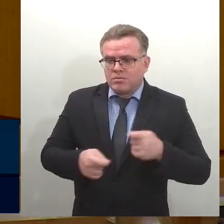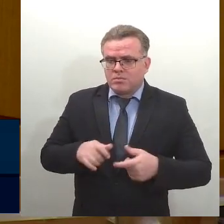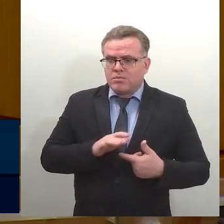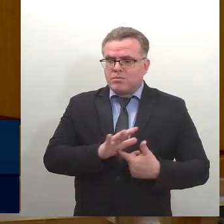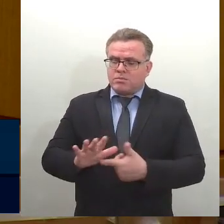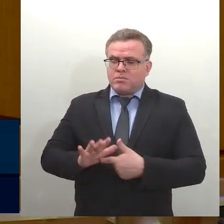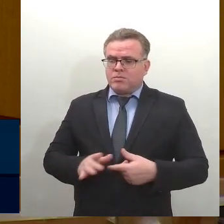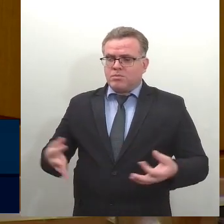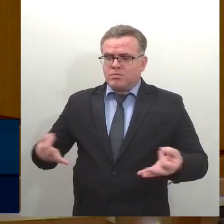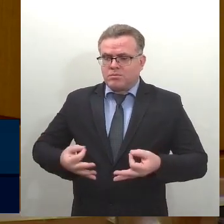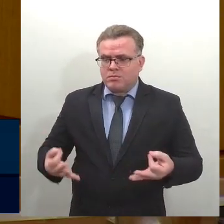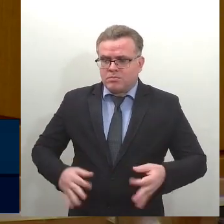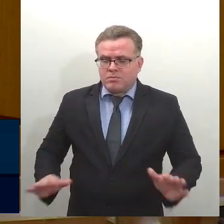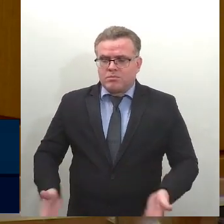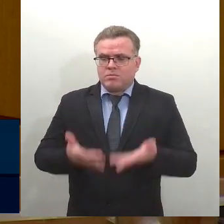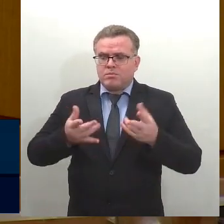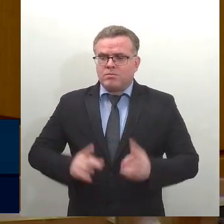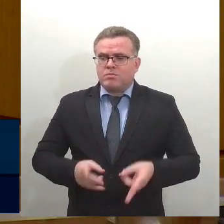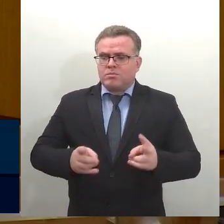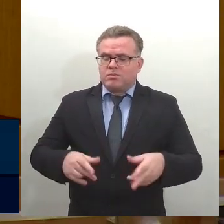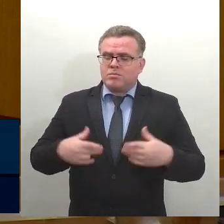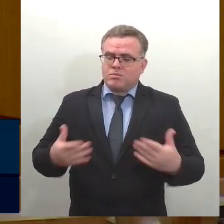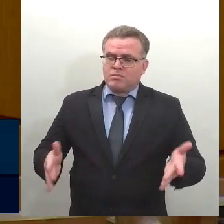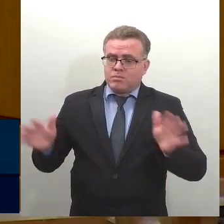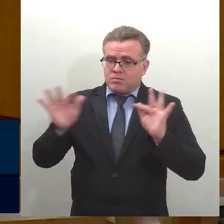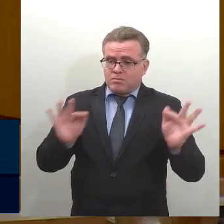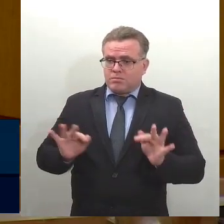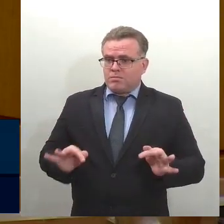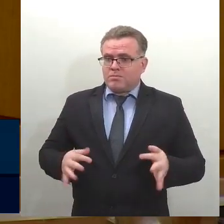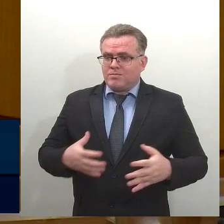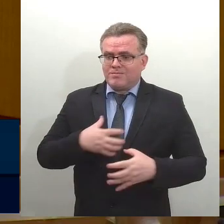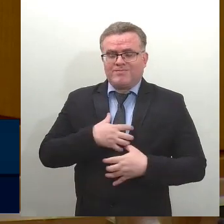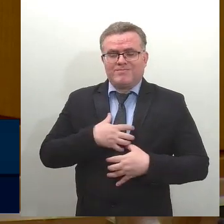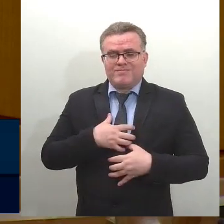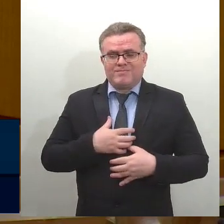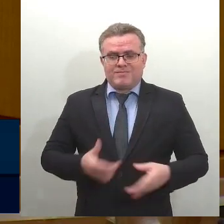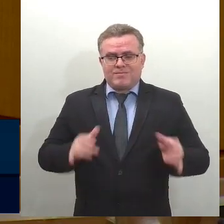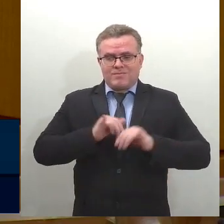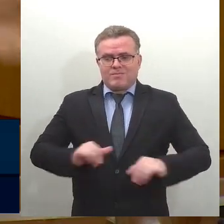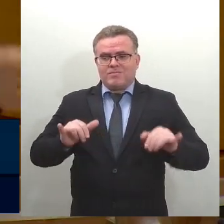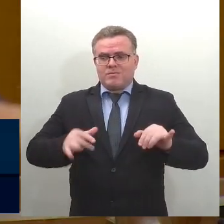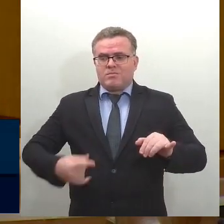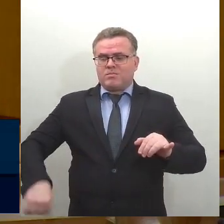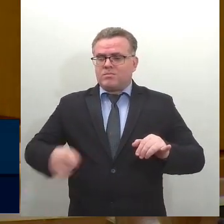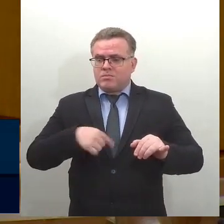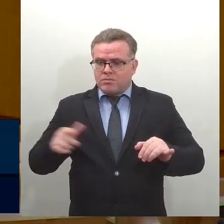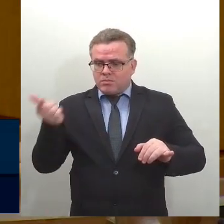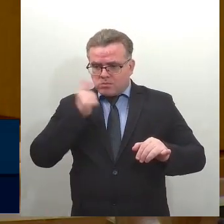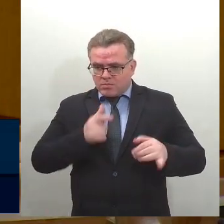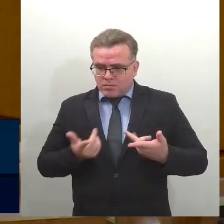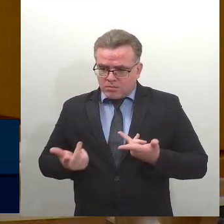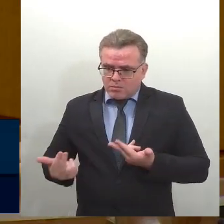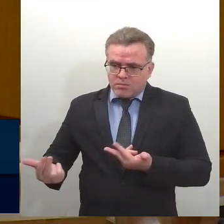quero. É dizer aos outros municípios que, se a gente conseguiu, também vocês conseguem.